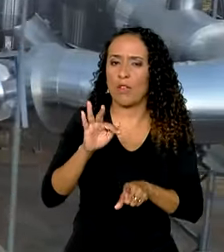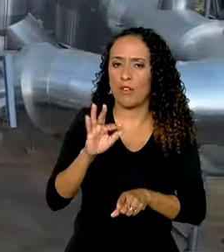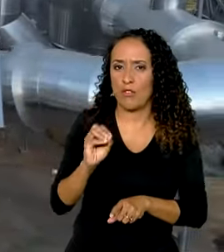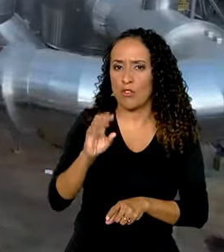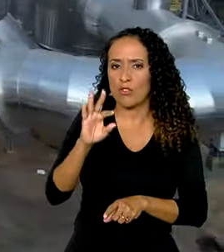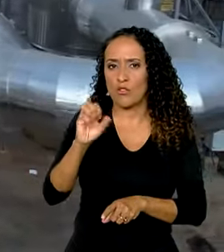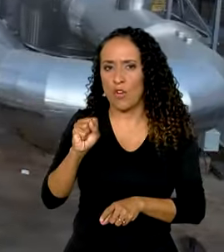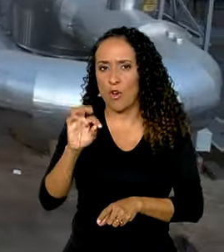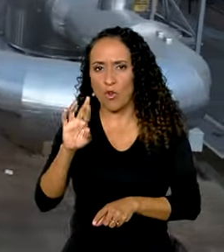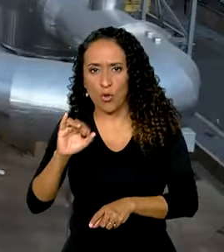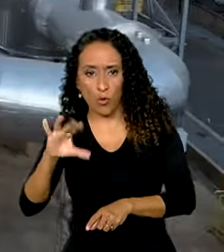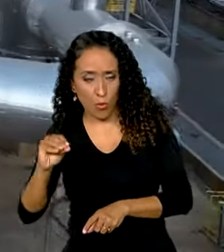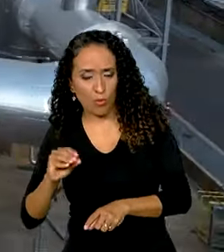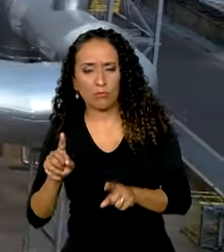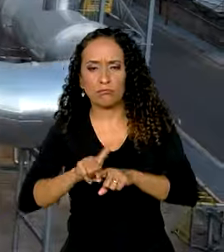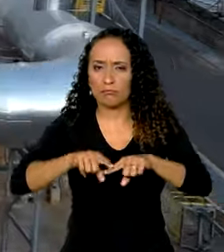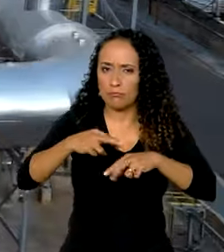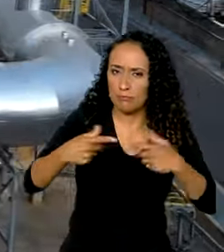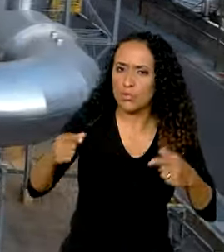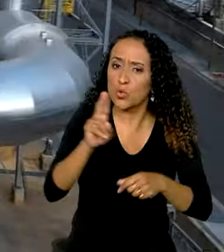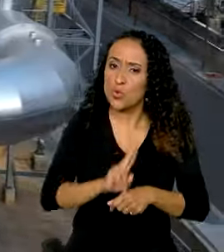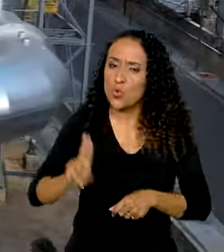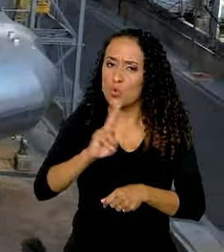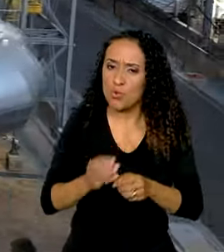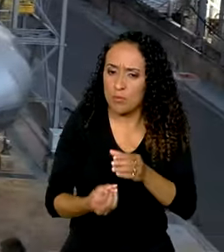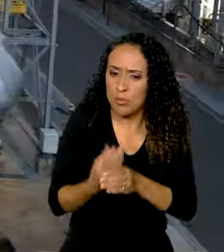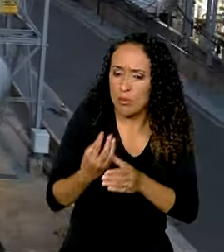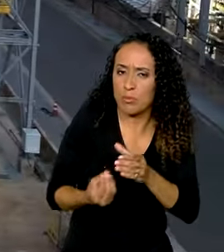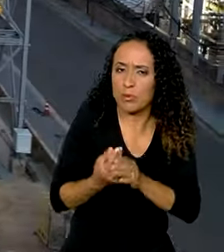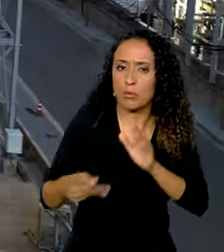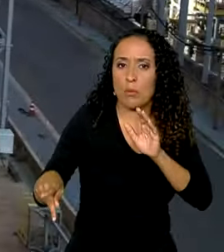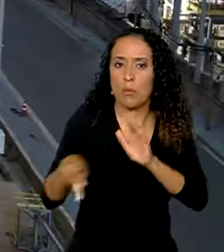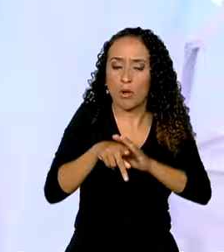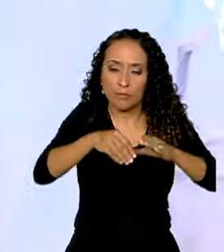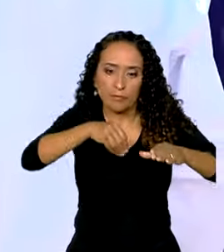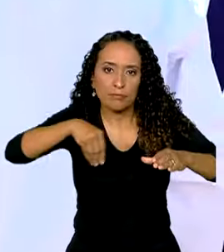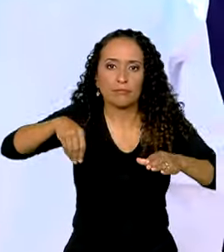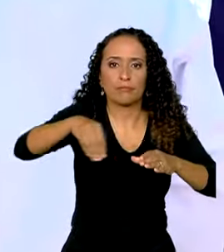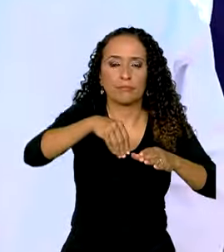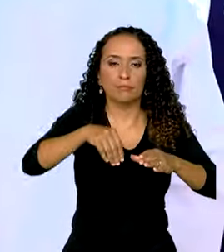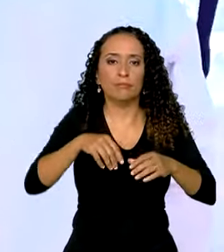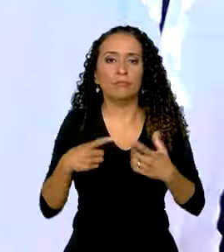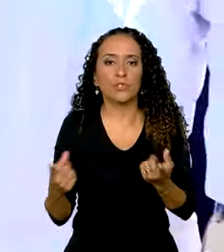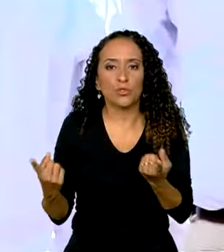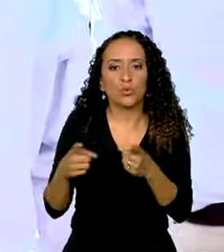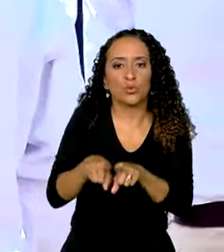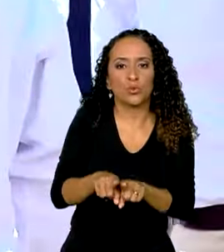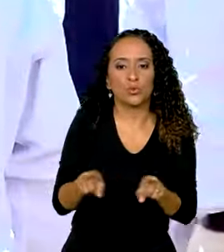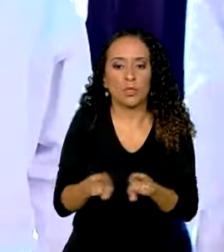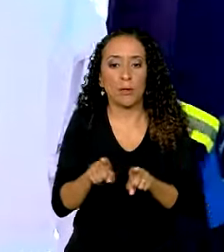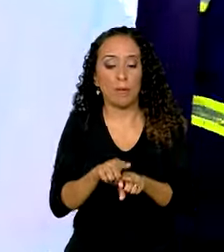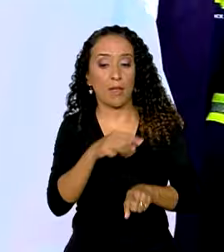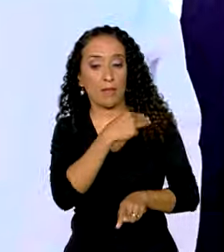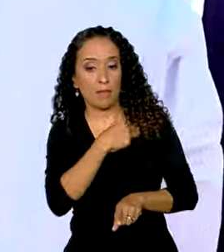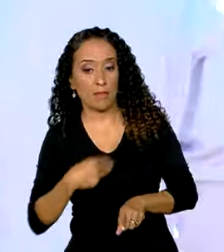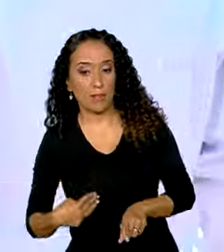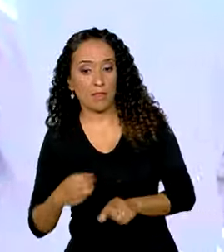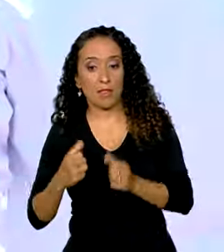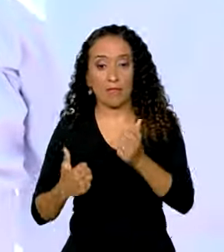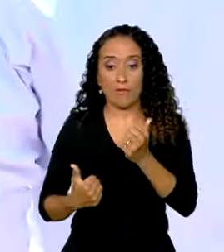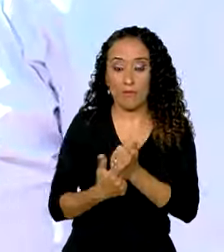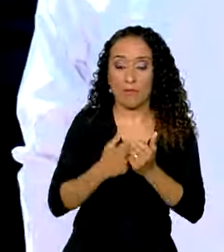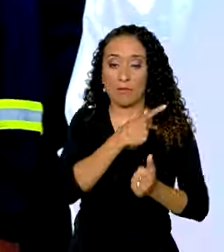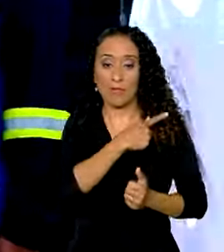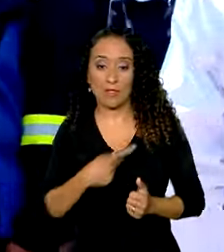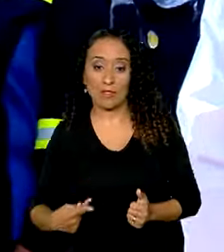fosfórico, subprodutos usados no processo de produção do próprio fertilizante. Acompanhado de ministros e do